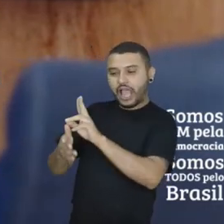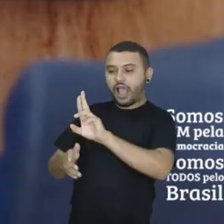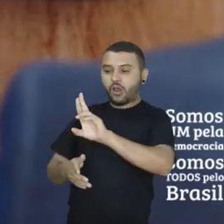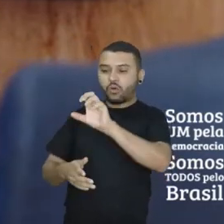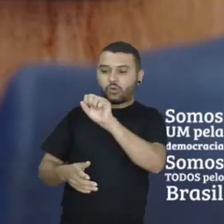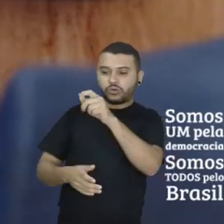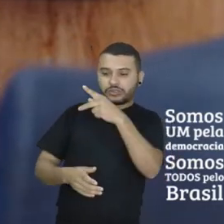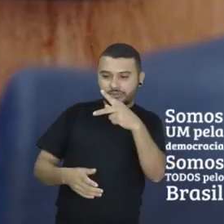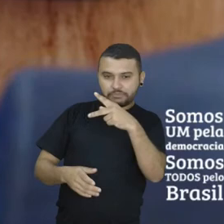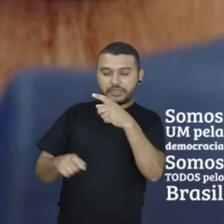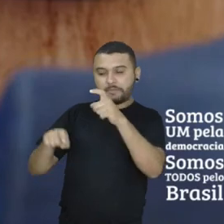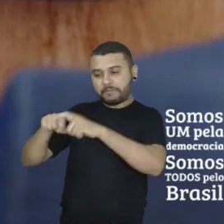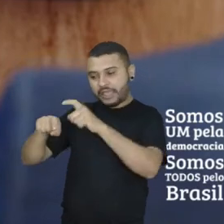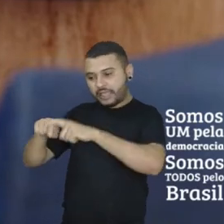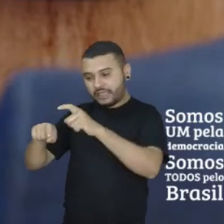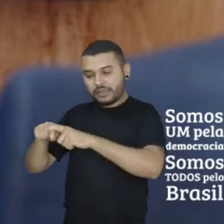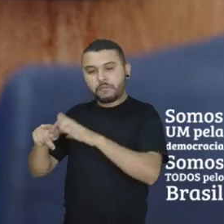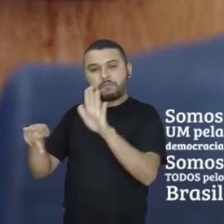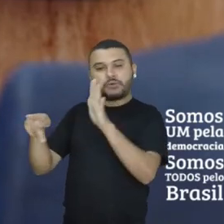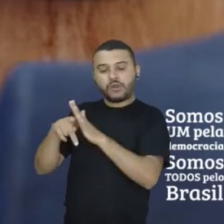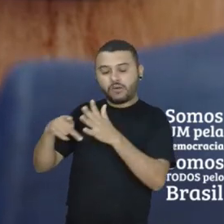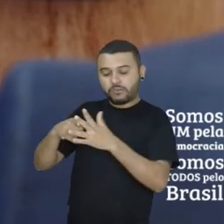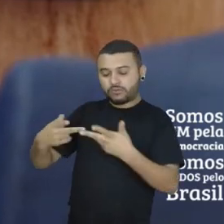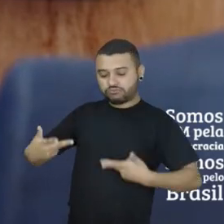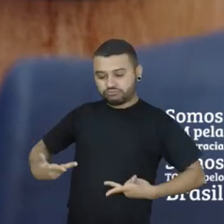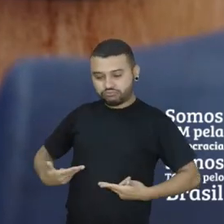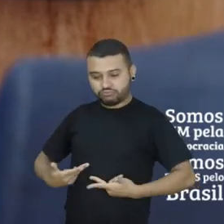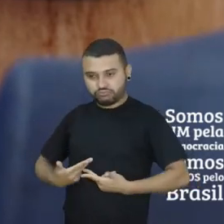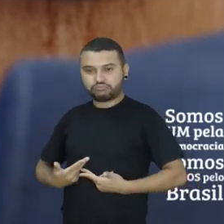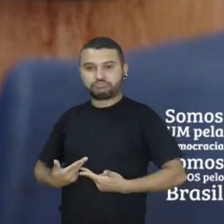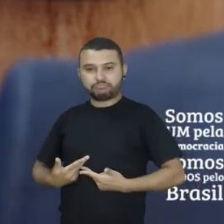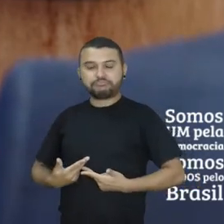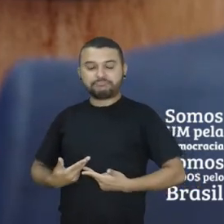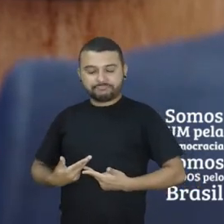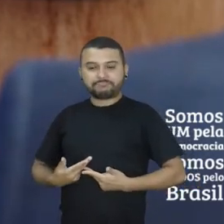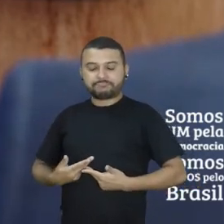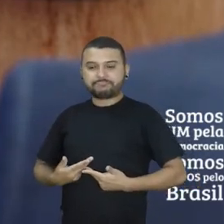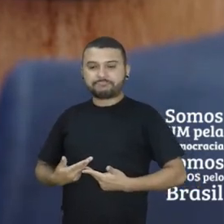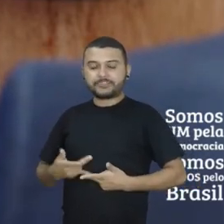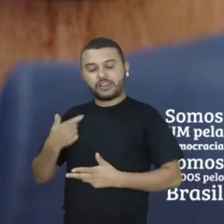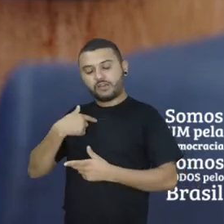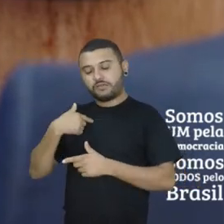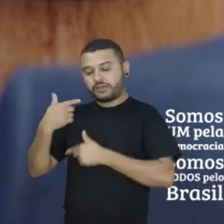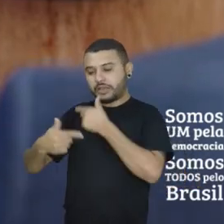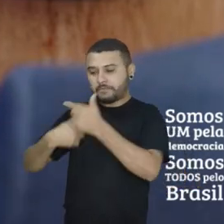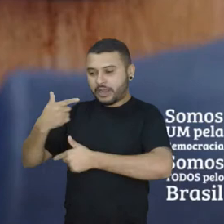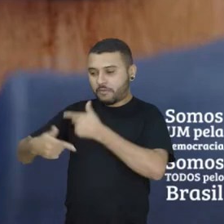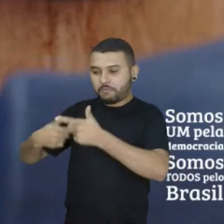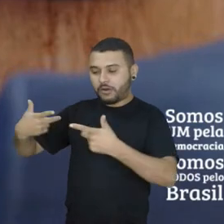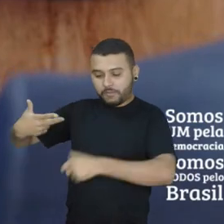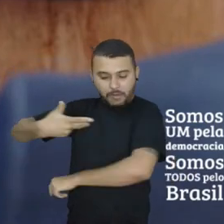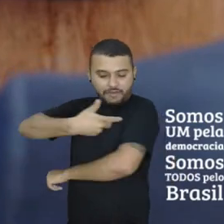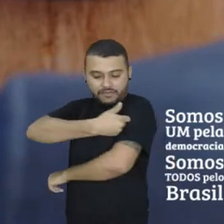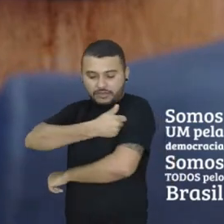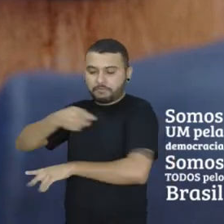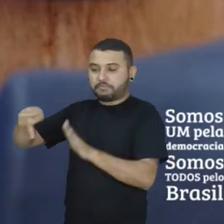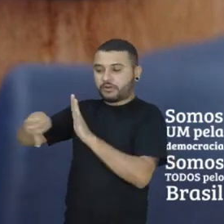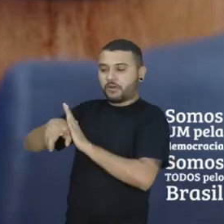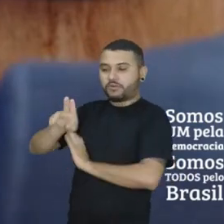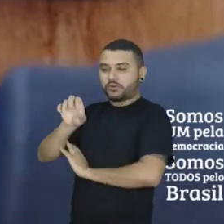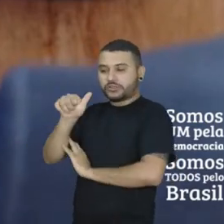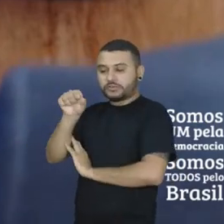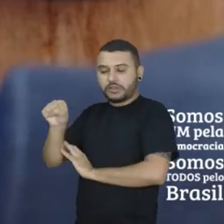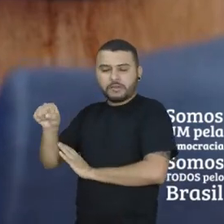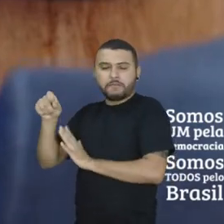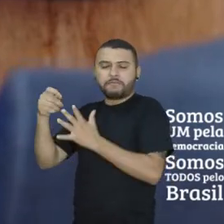minha especialidade é anestesia, e fiquei lá no IOT, no Instituto de Ortopedia e